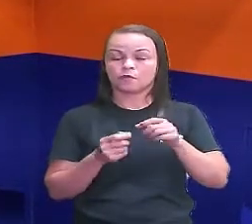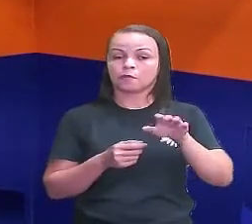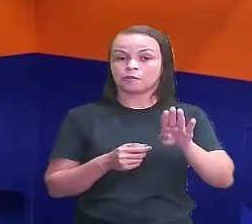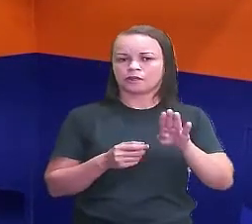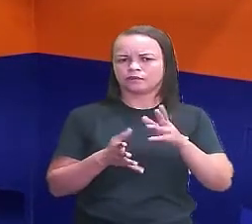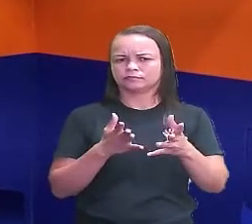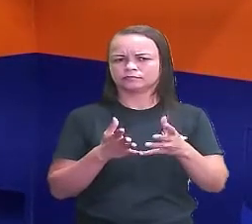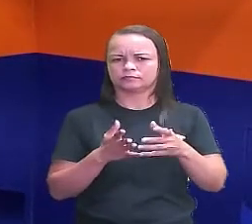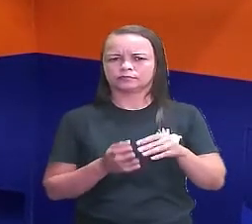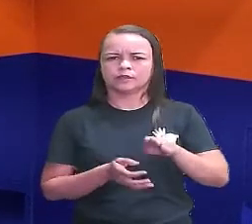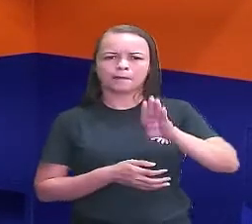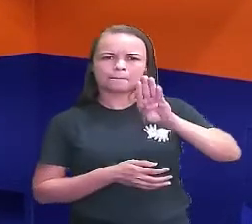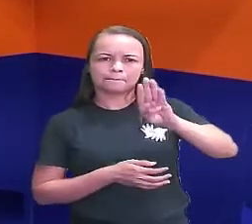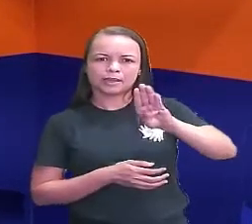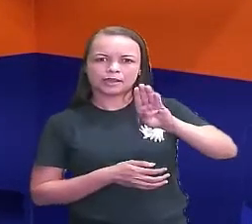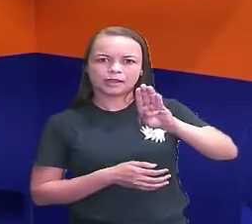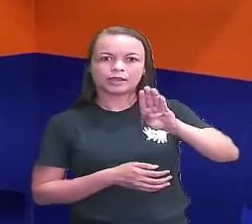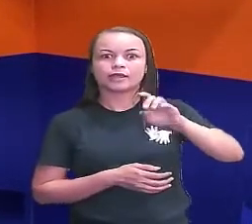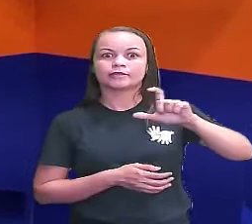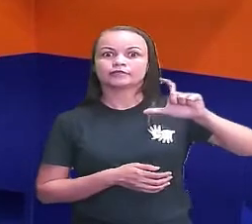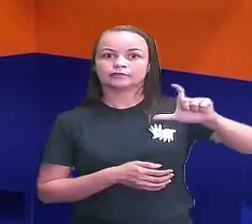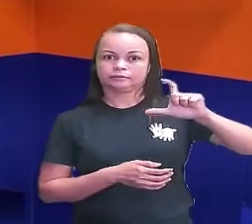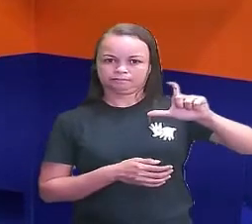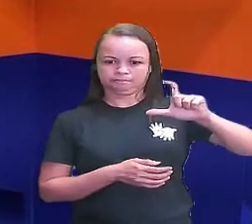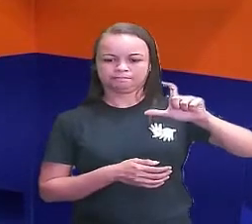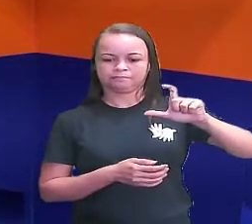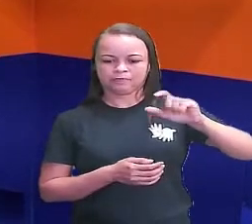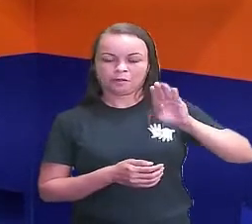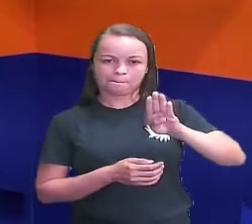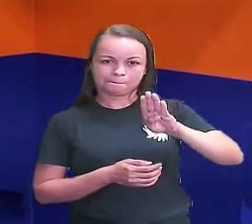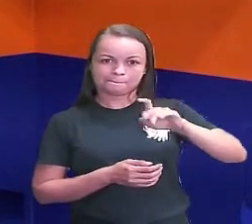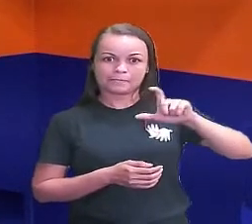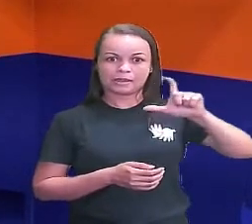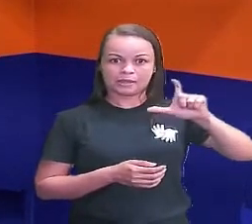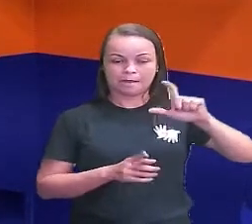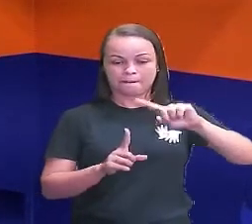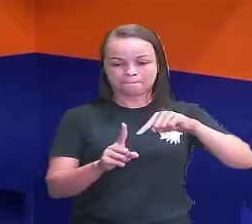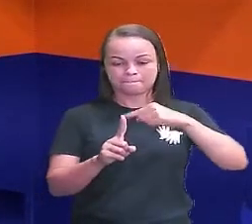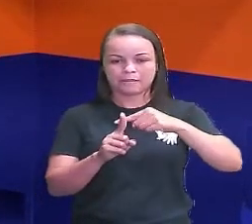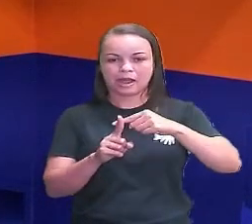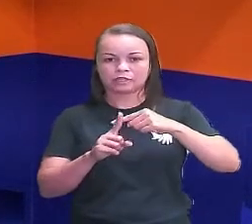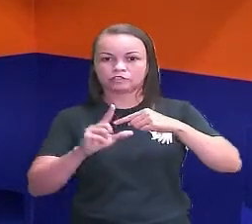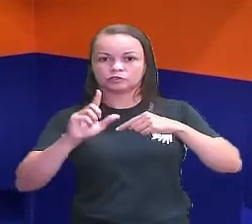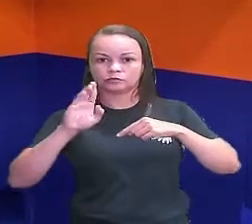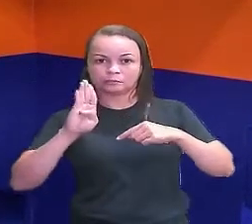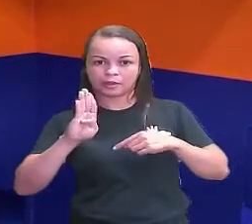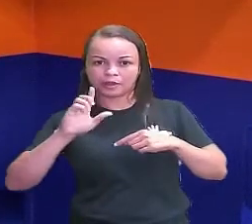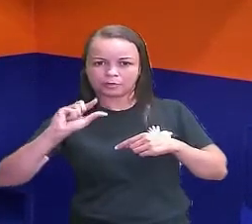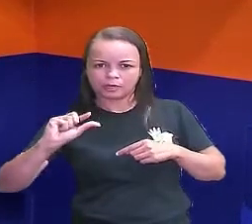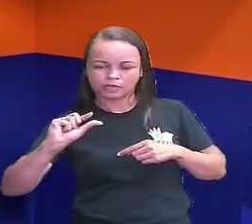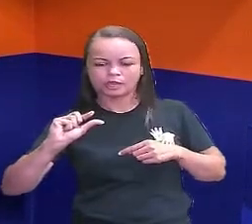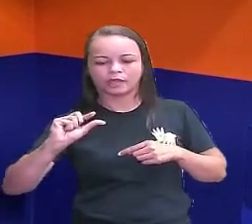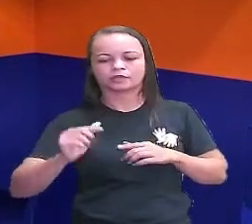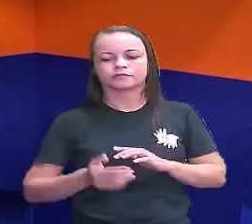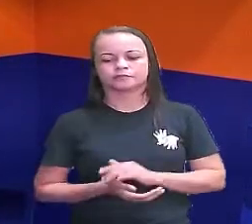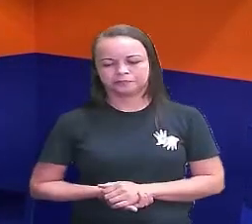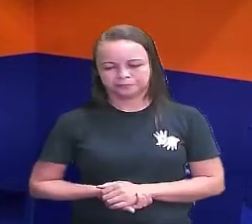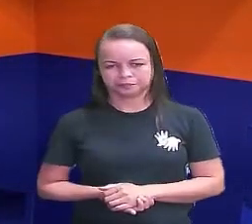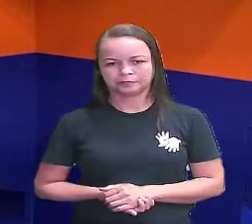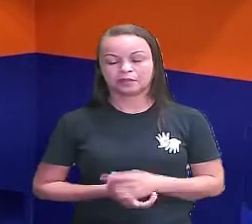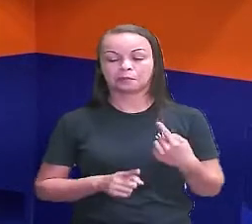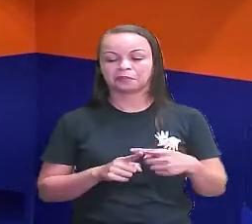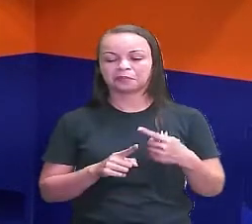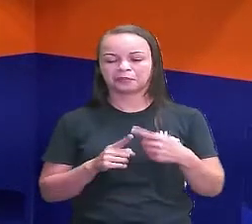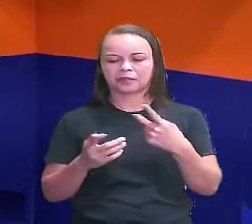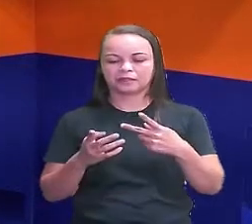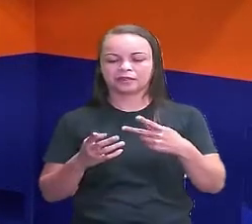falo Bzão, porque é o B maiúsculo, né? Então, Bzão mais Bzinho, né? Ó,